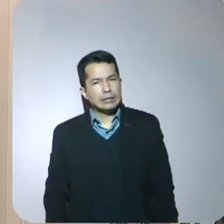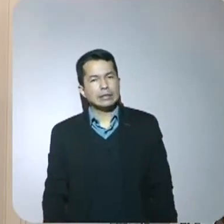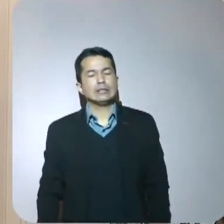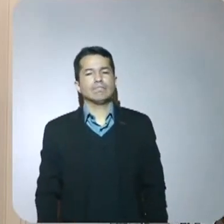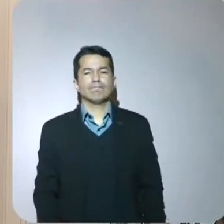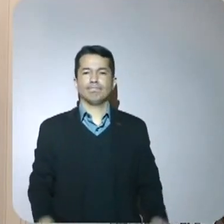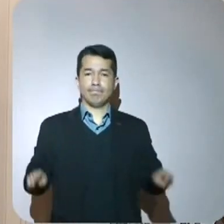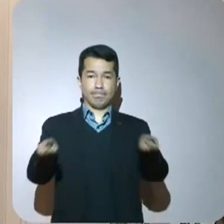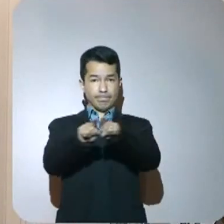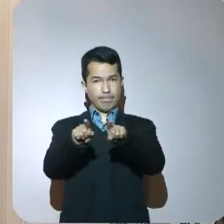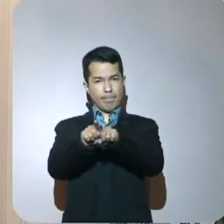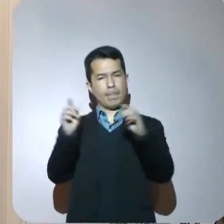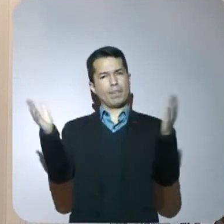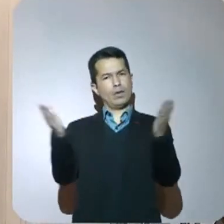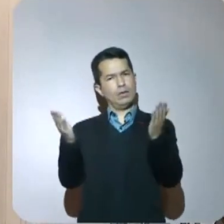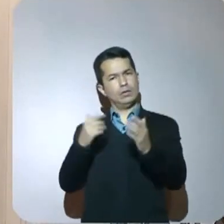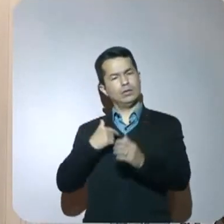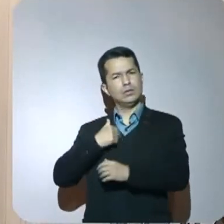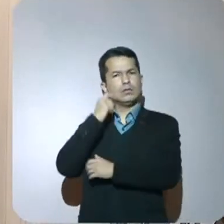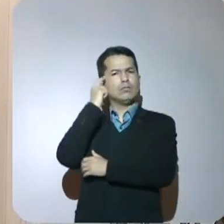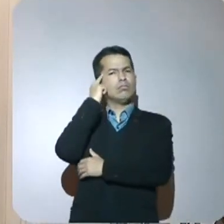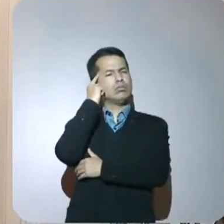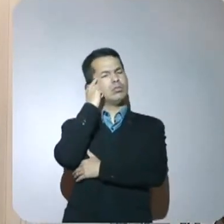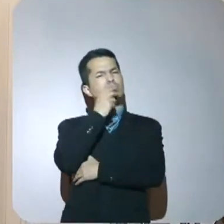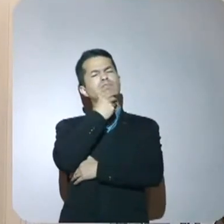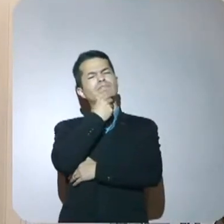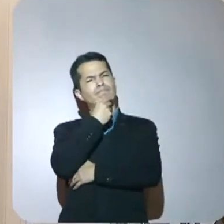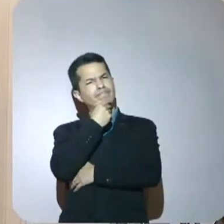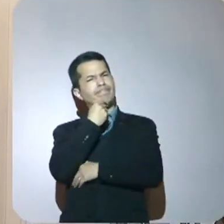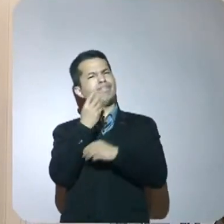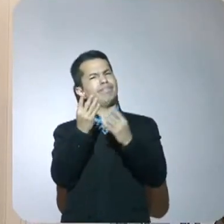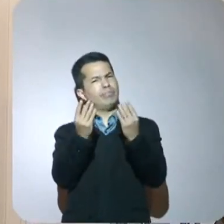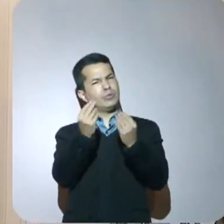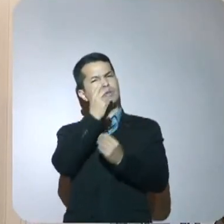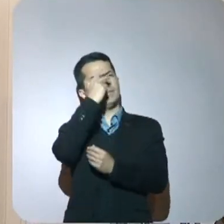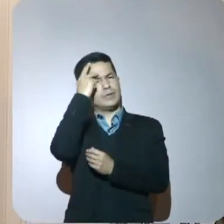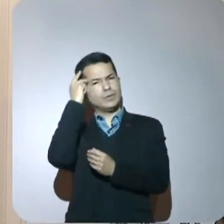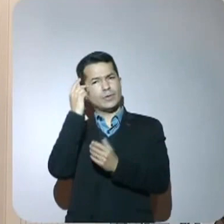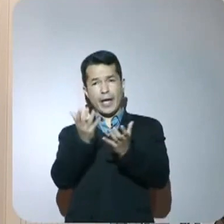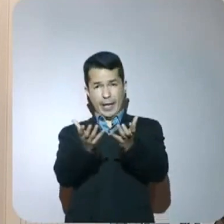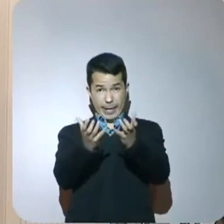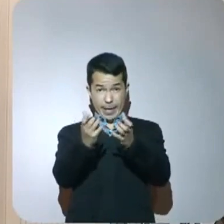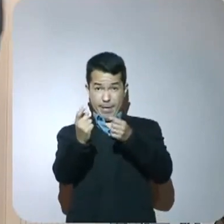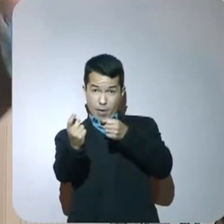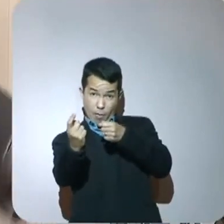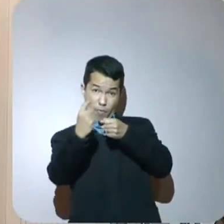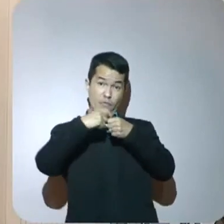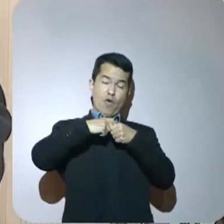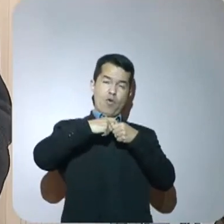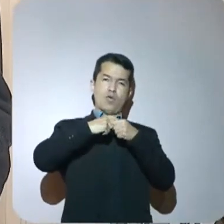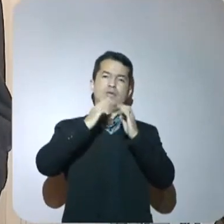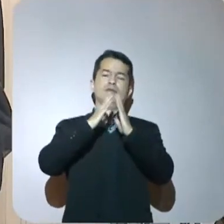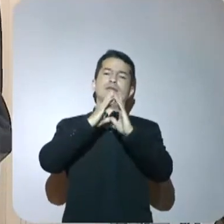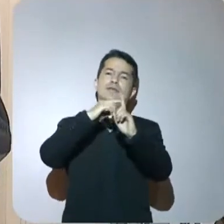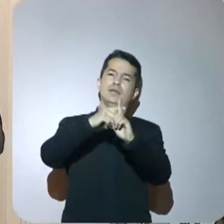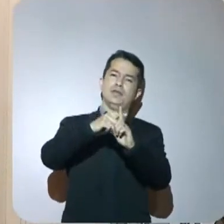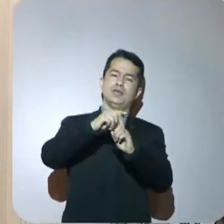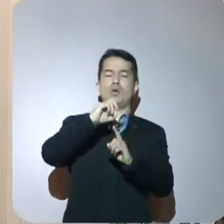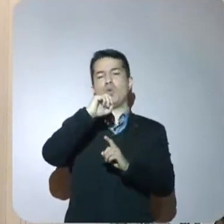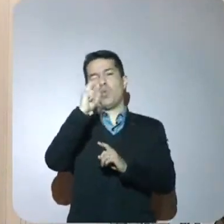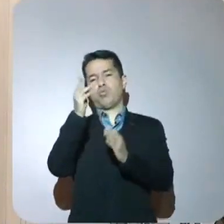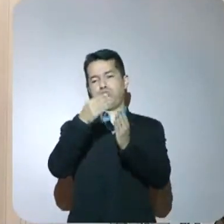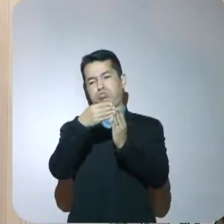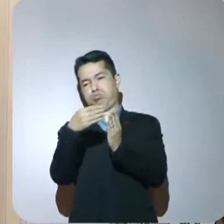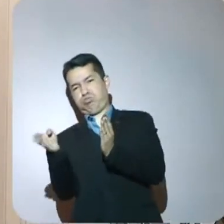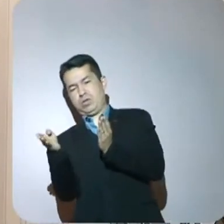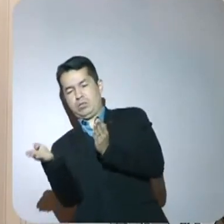muitas pessoas que têm pedido reconciliação e têm chegado à nossa igreja, e outras que estavam afastadas do Evangelho e